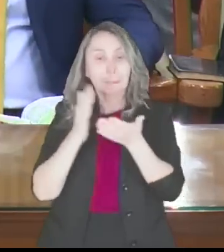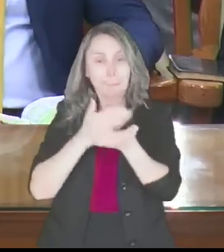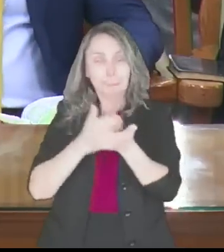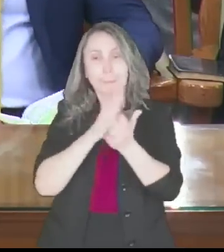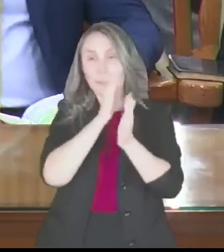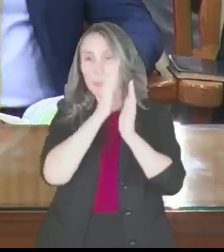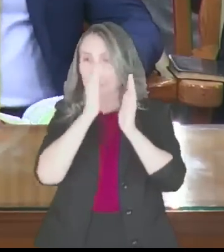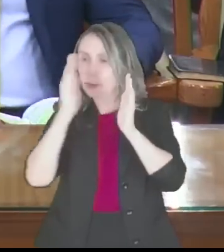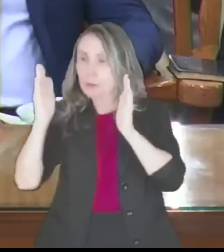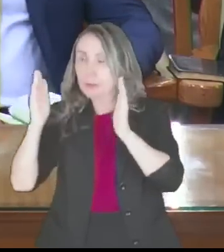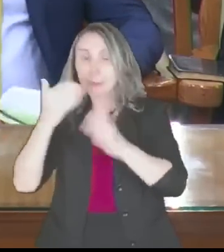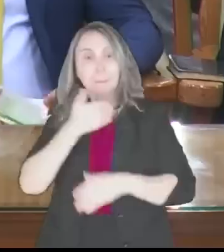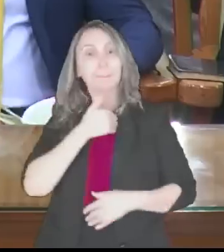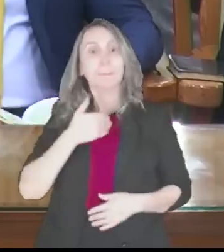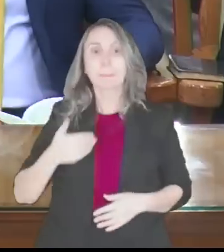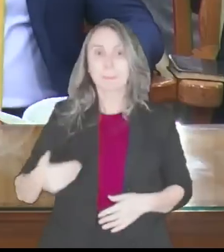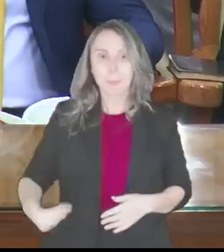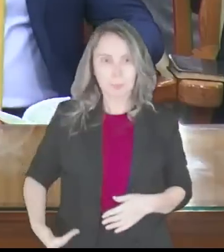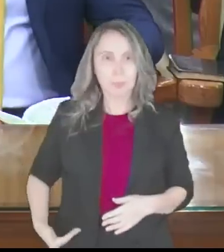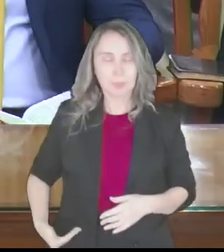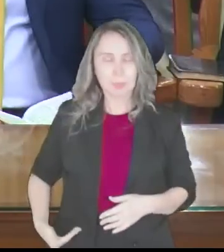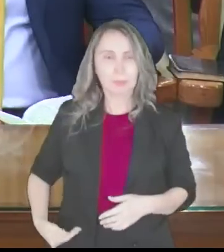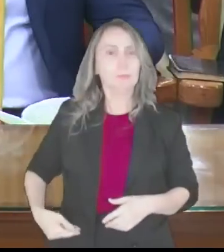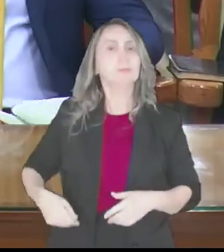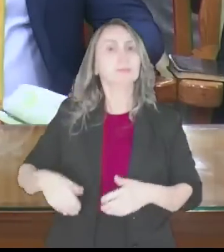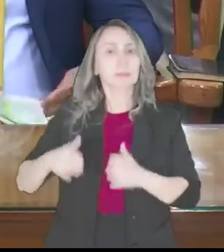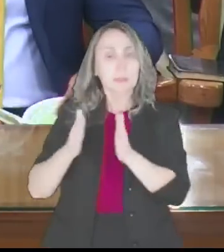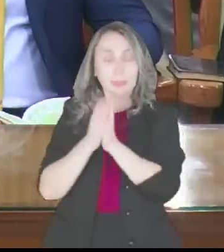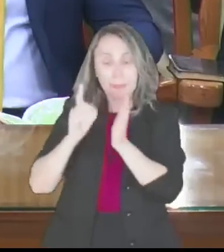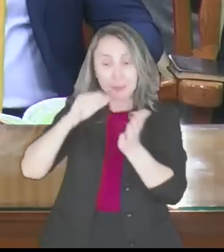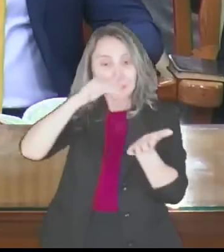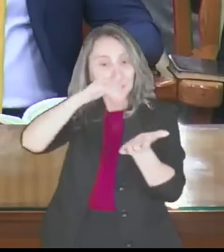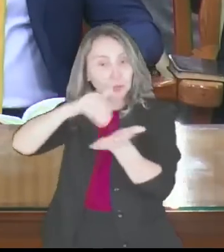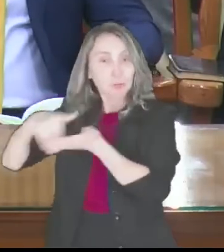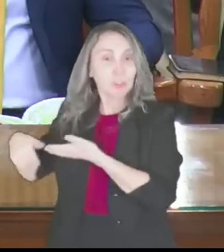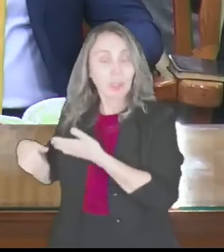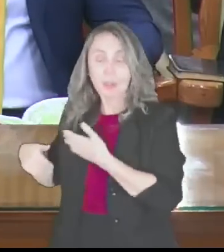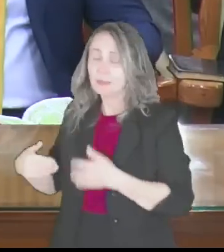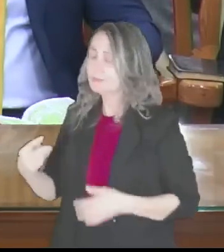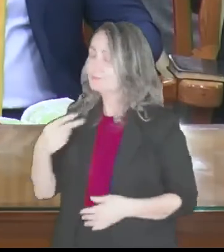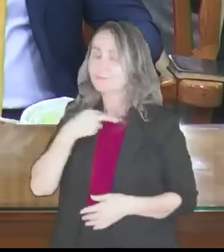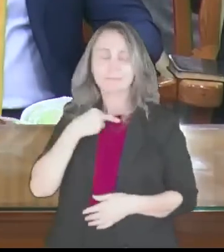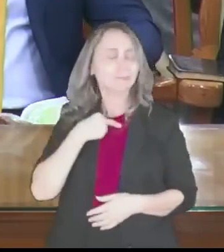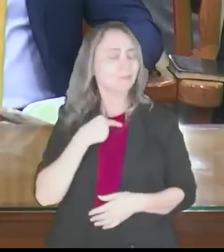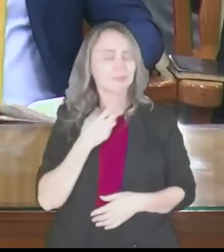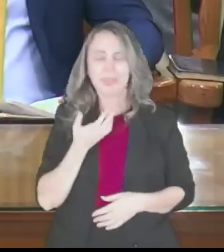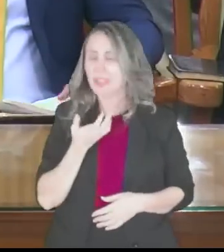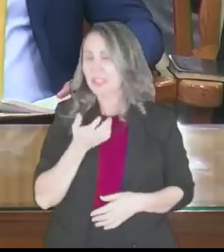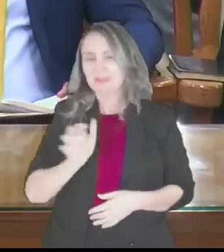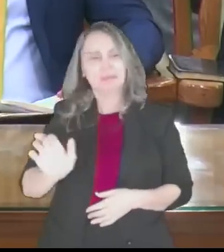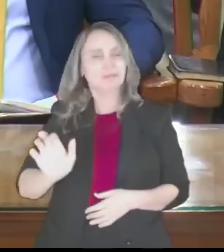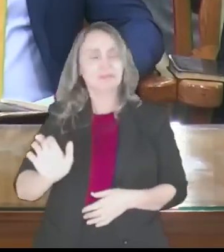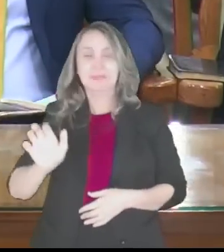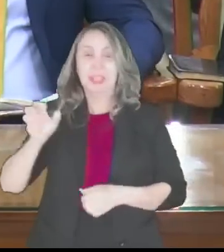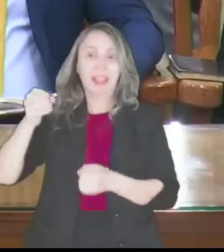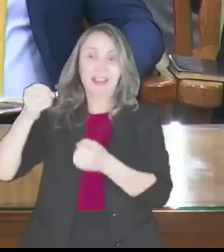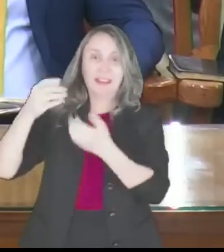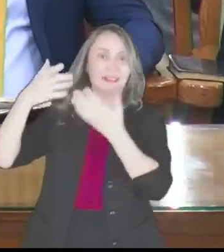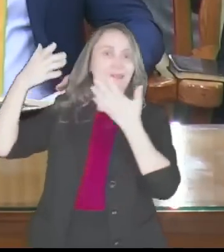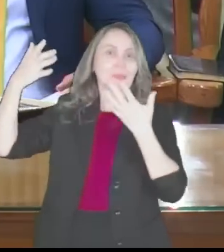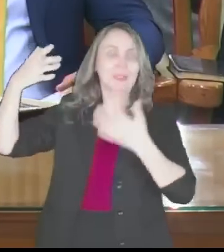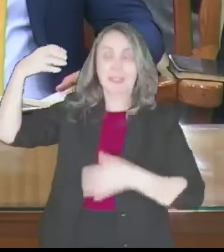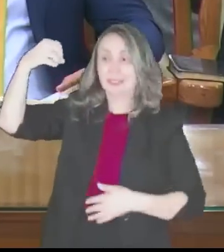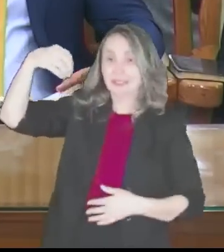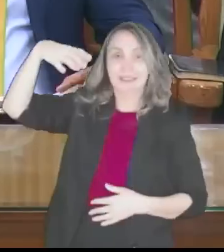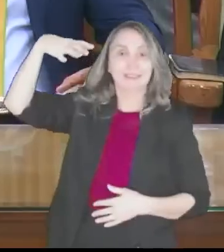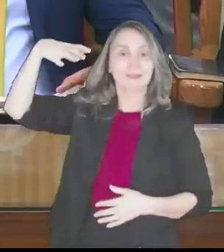Tirar a Bíblia da biblioteca. Meu Deus do céu. Eles não querem a lâmpada. Eles não querem a lâmpada. Eles